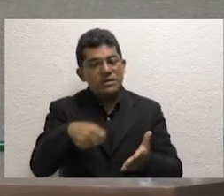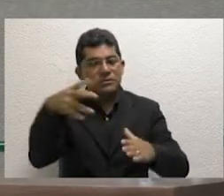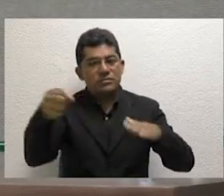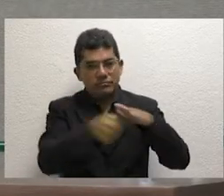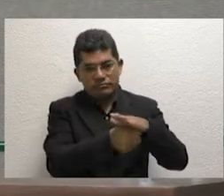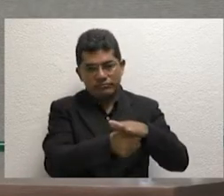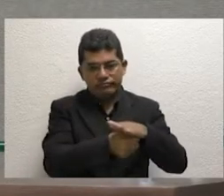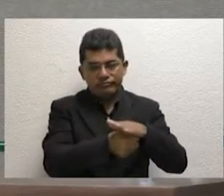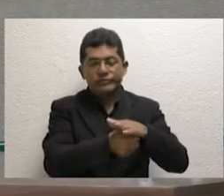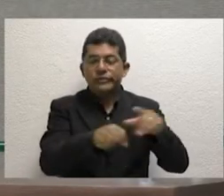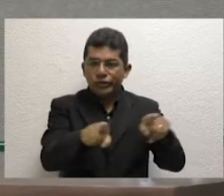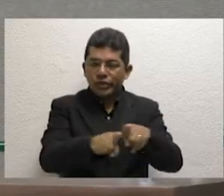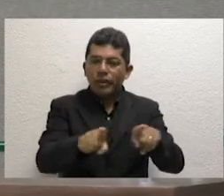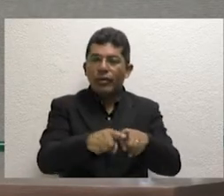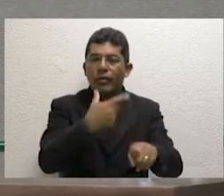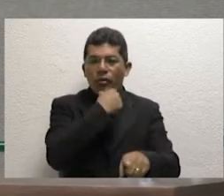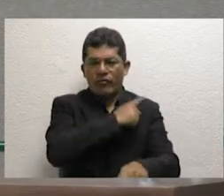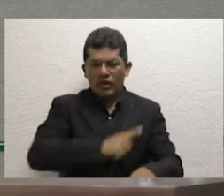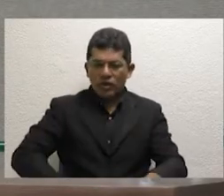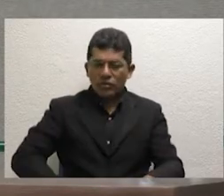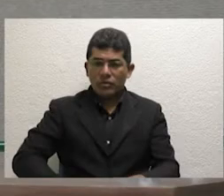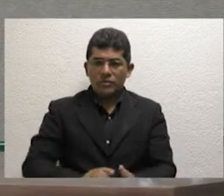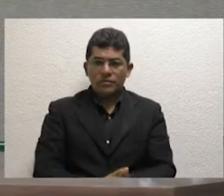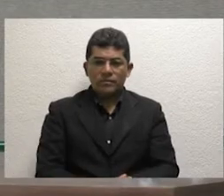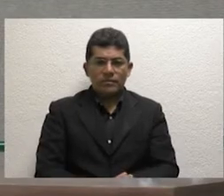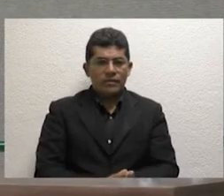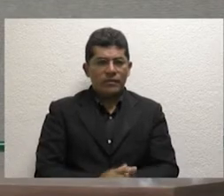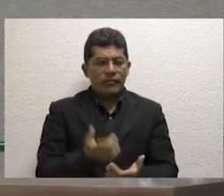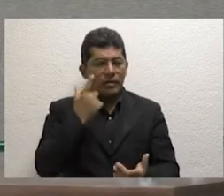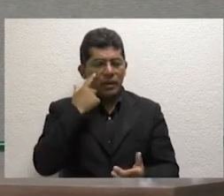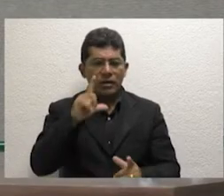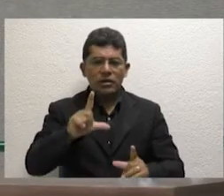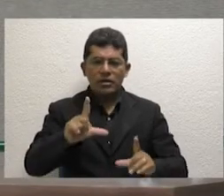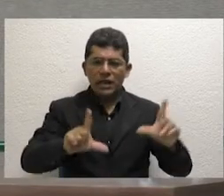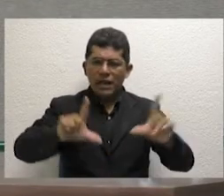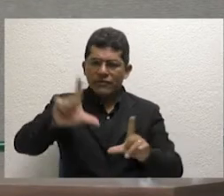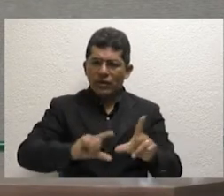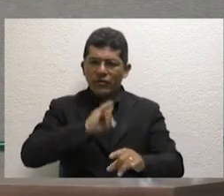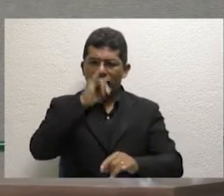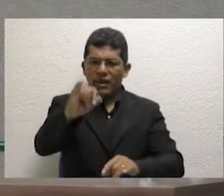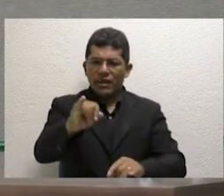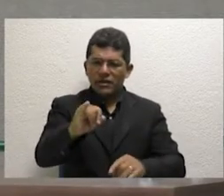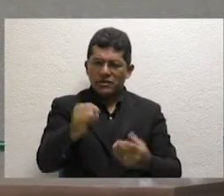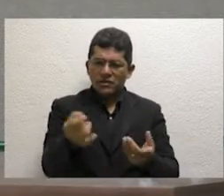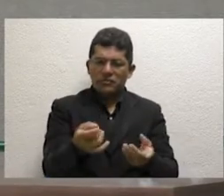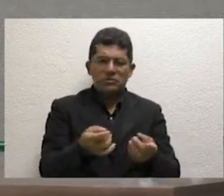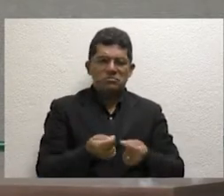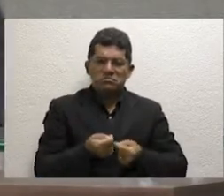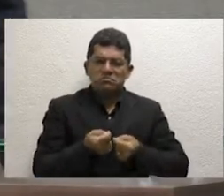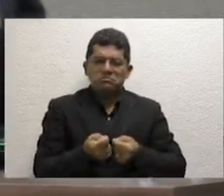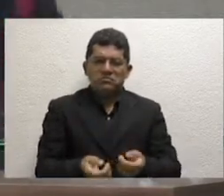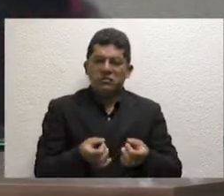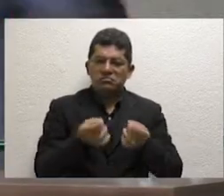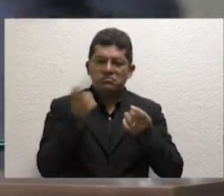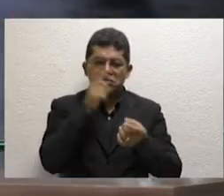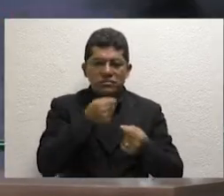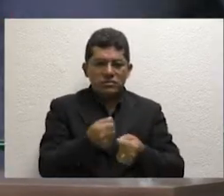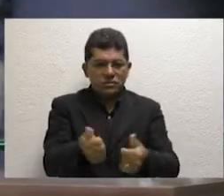de um governador que vem para uma coletiva debochar do povo do Amazonas.